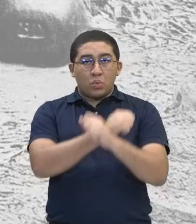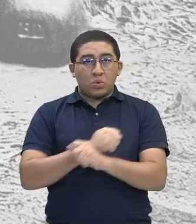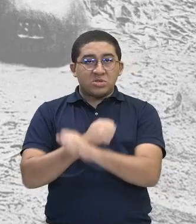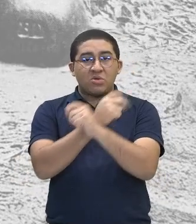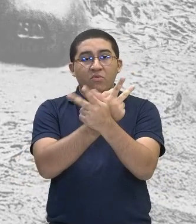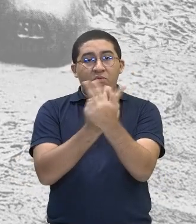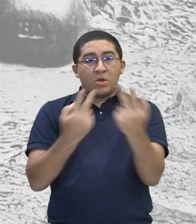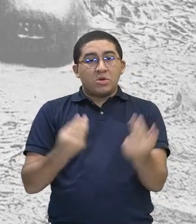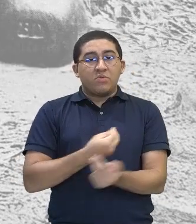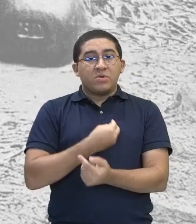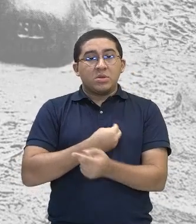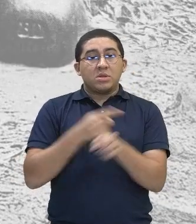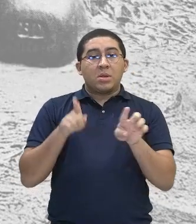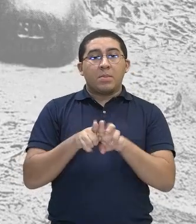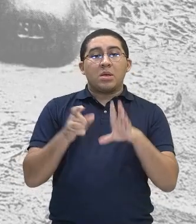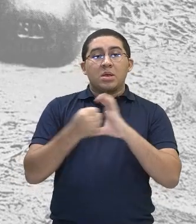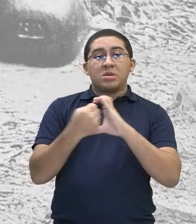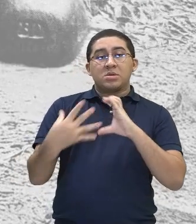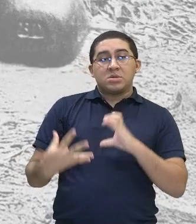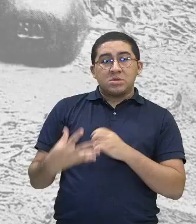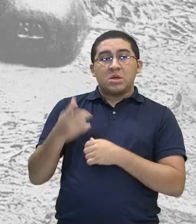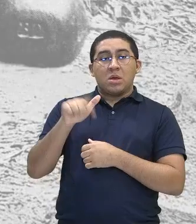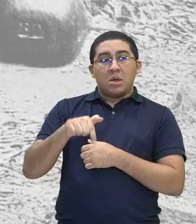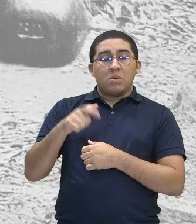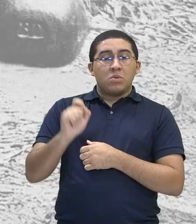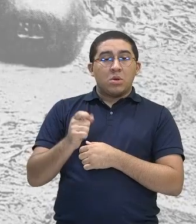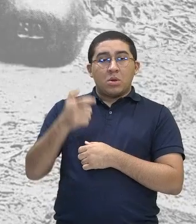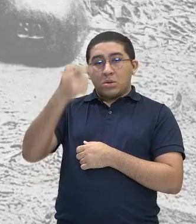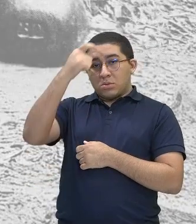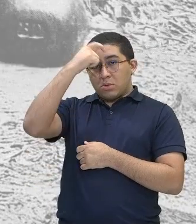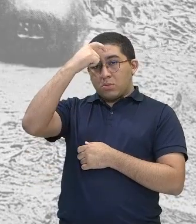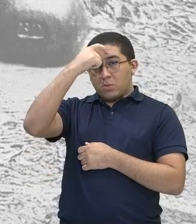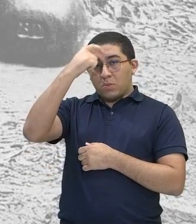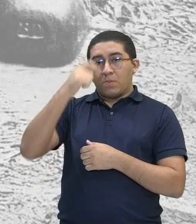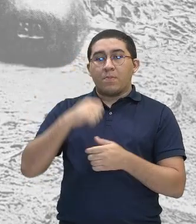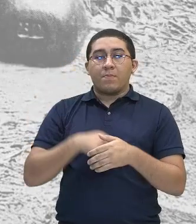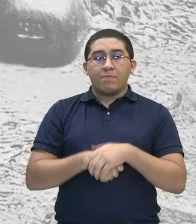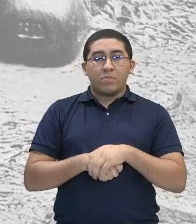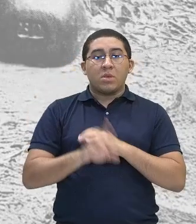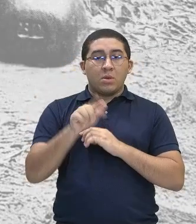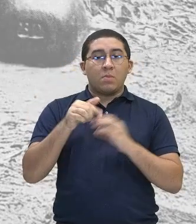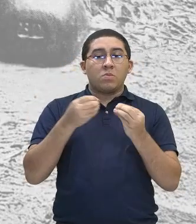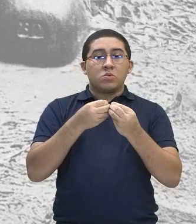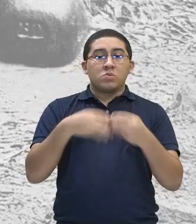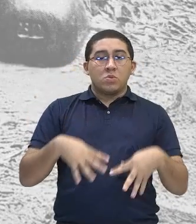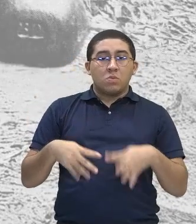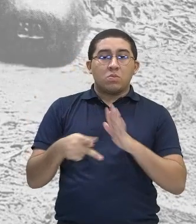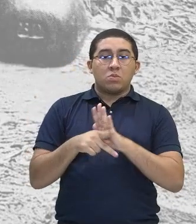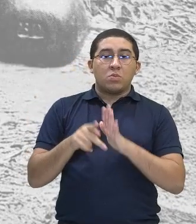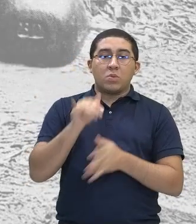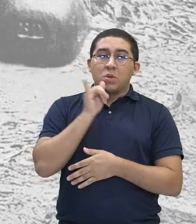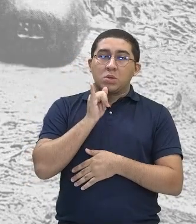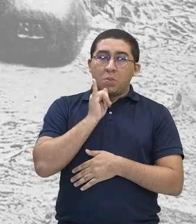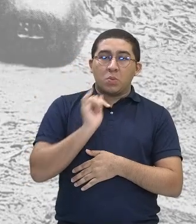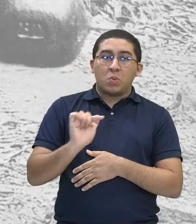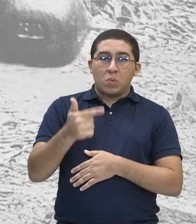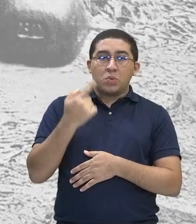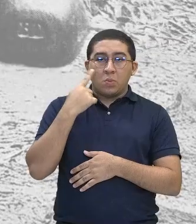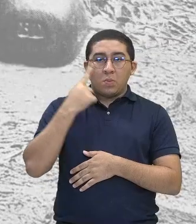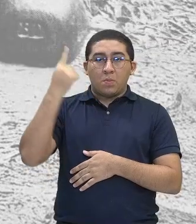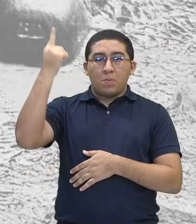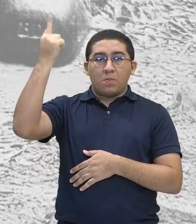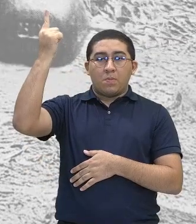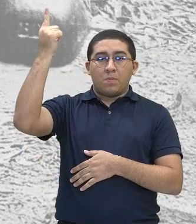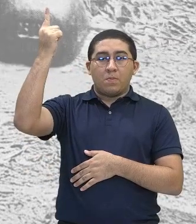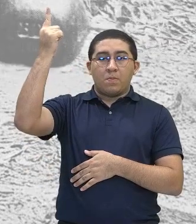à propriedade intelectual. São um dos impactos aí, outro exemplo dessa